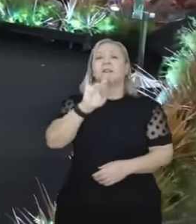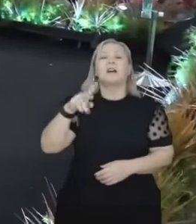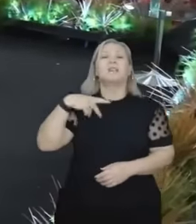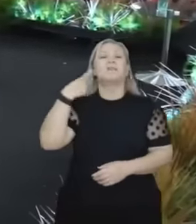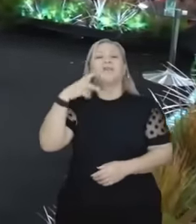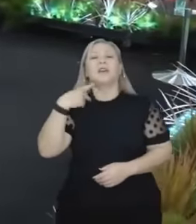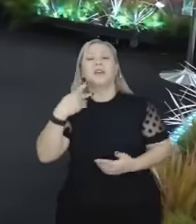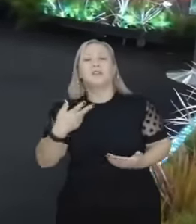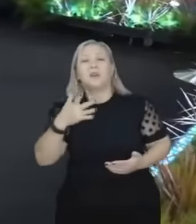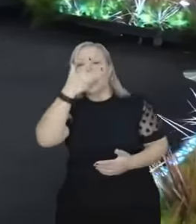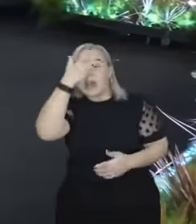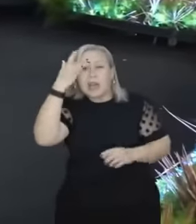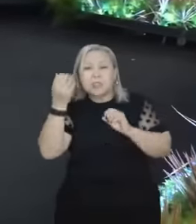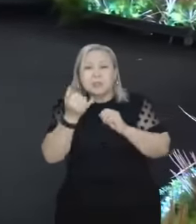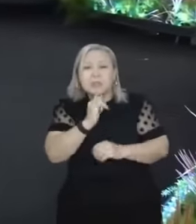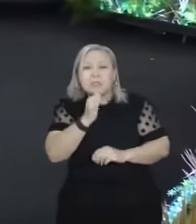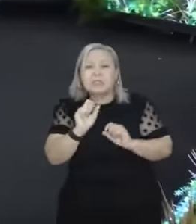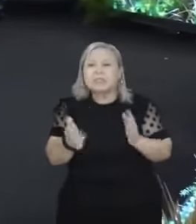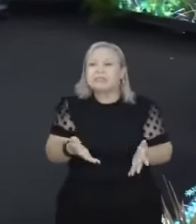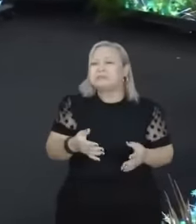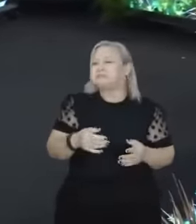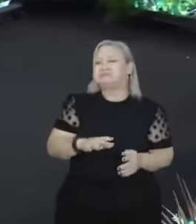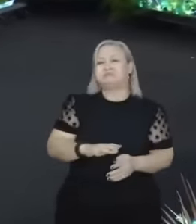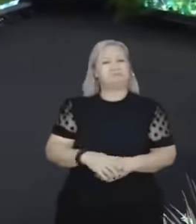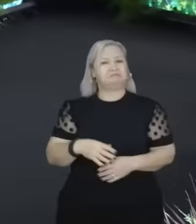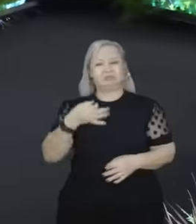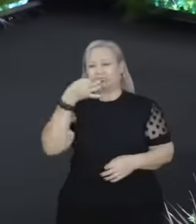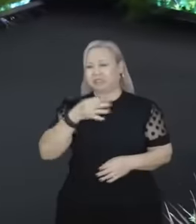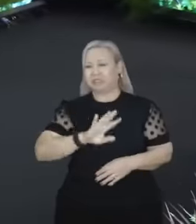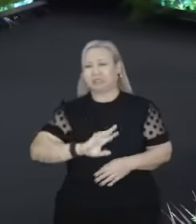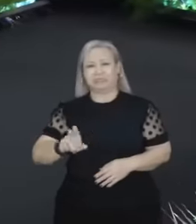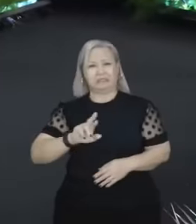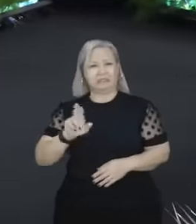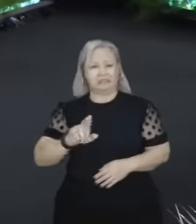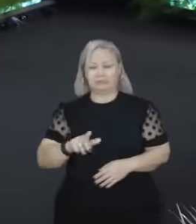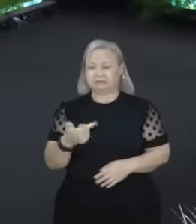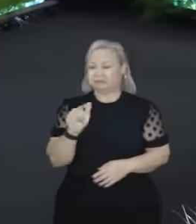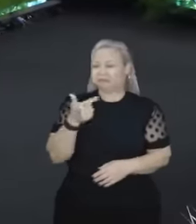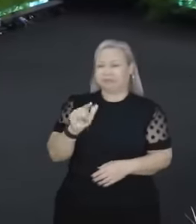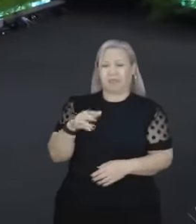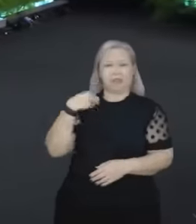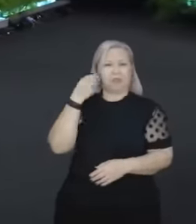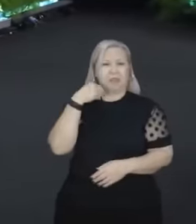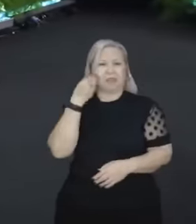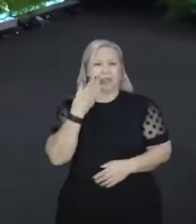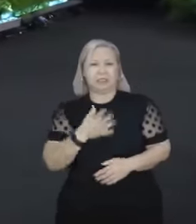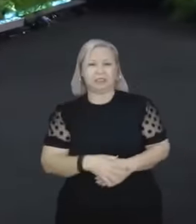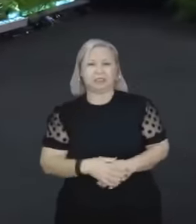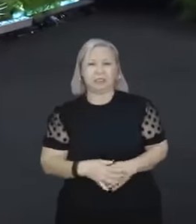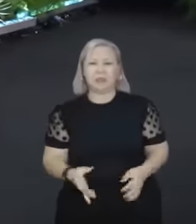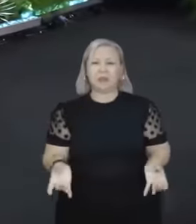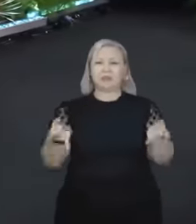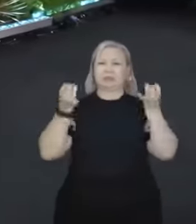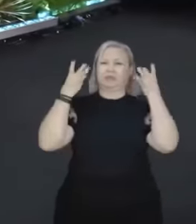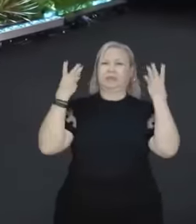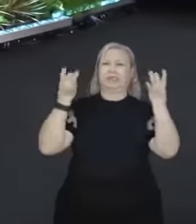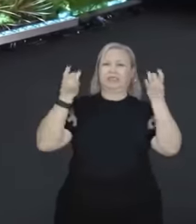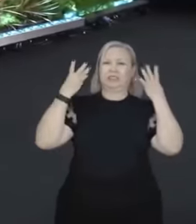dar certo, ele não tem experiência, eles são muito radicais, eles não vão conseguir